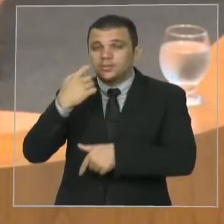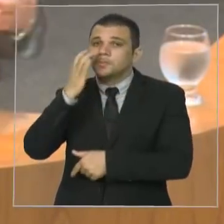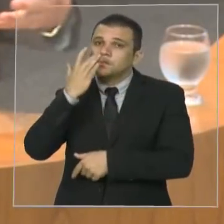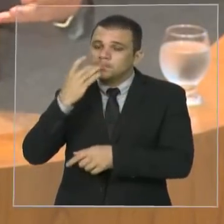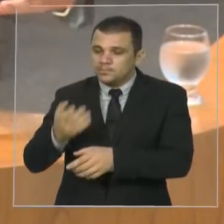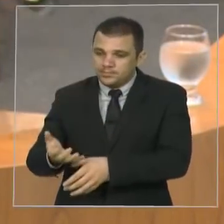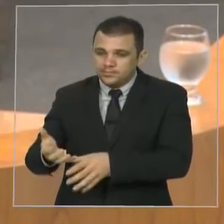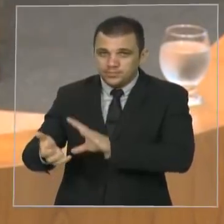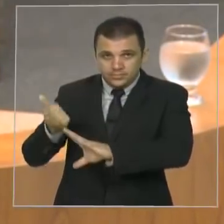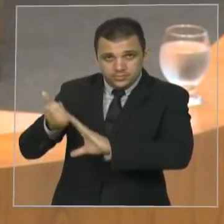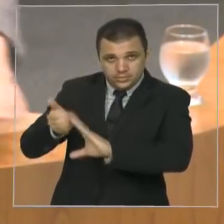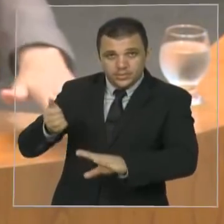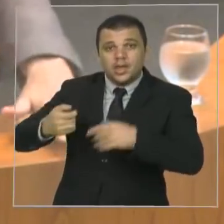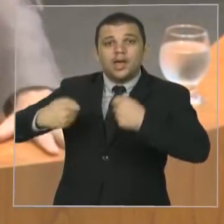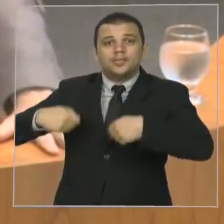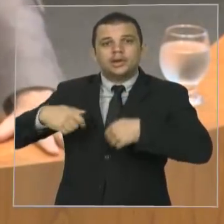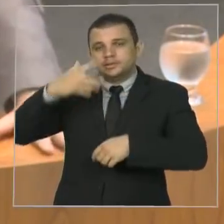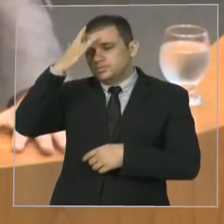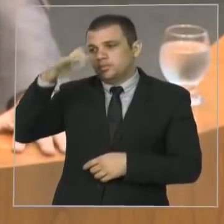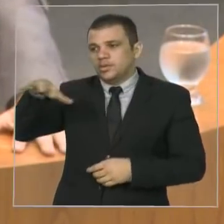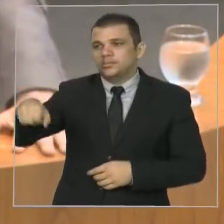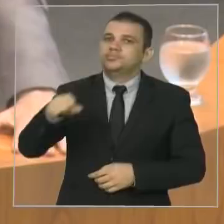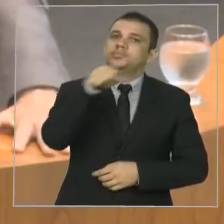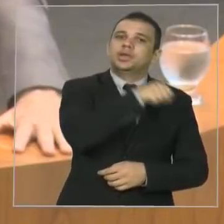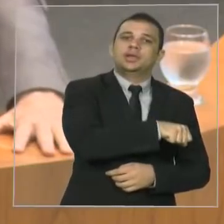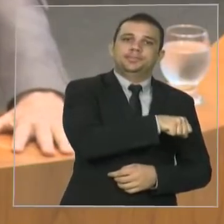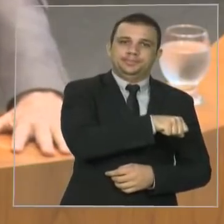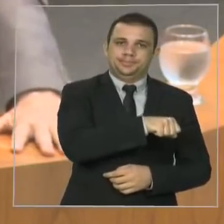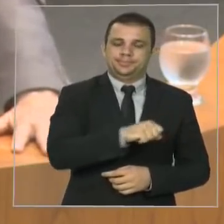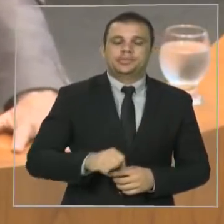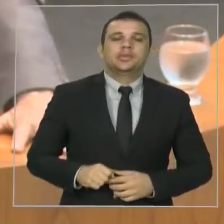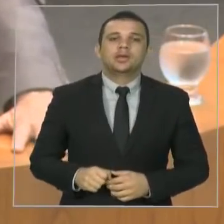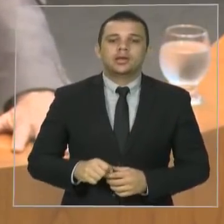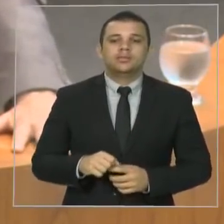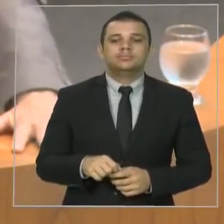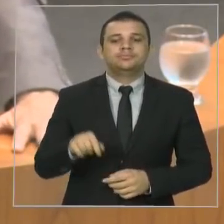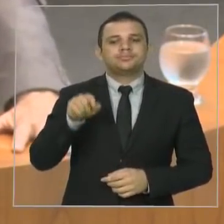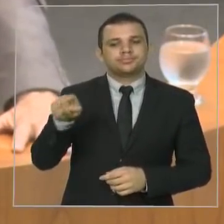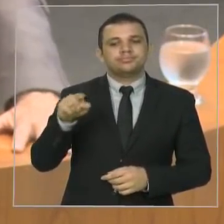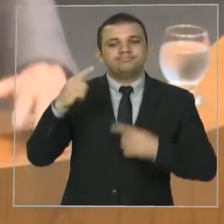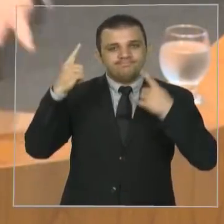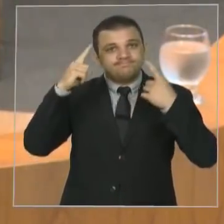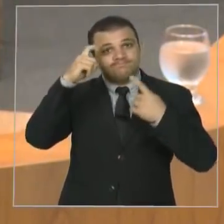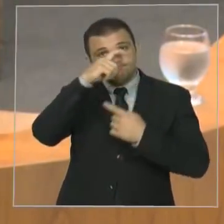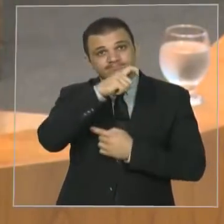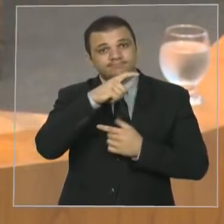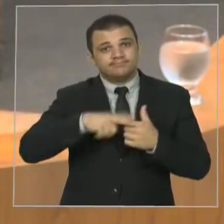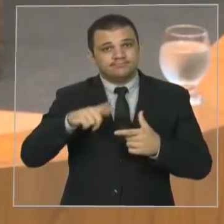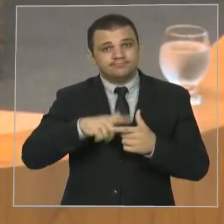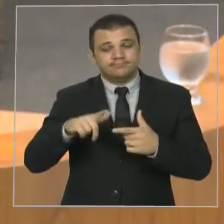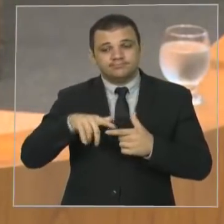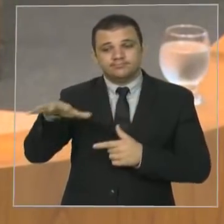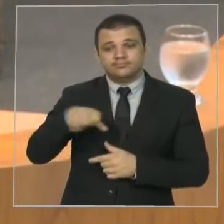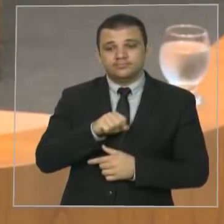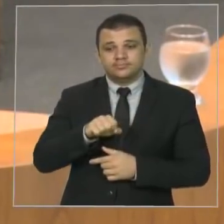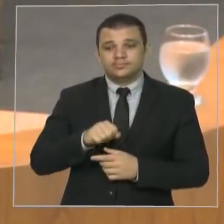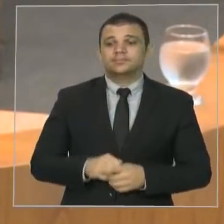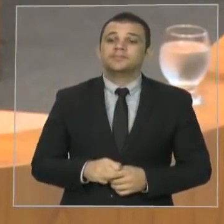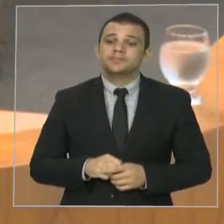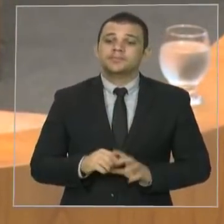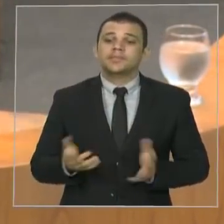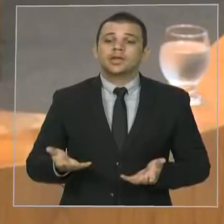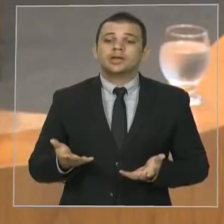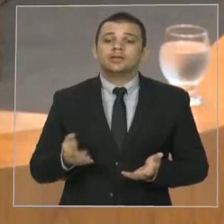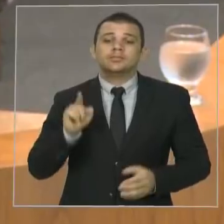pela Polícia Federal em todos os tempos, em 90, em Roraima, que foi a retirada dos Yanomamis